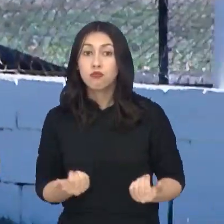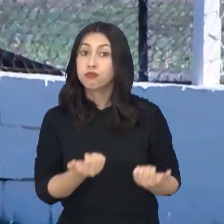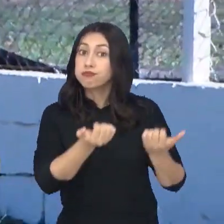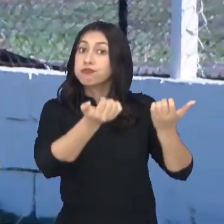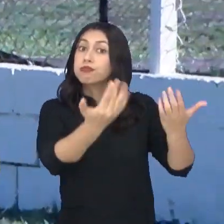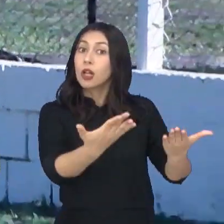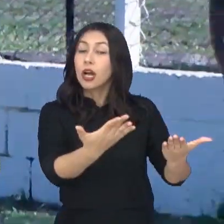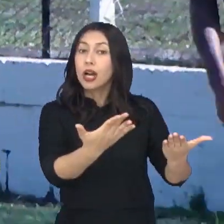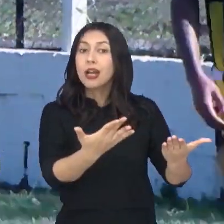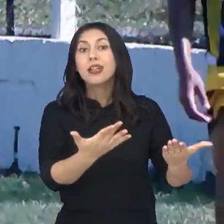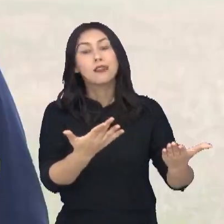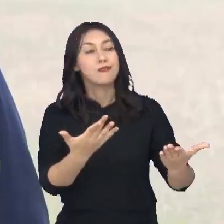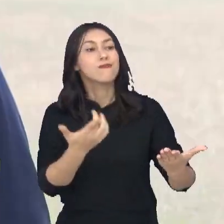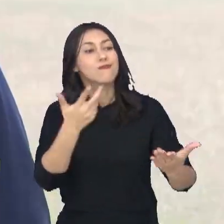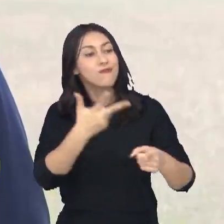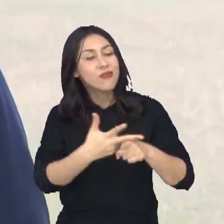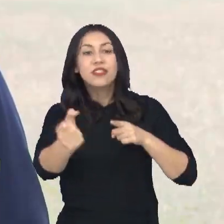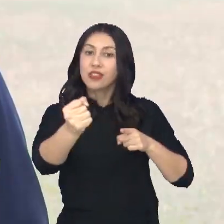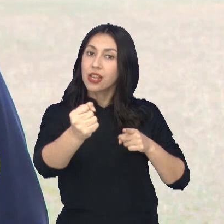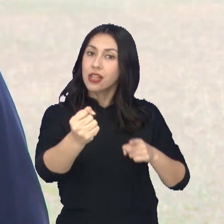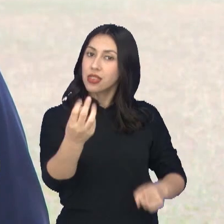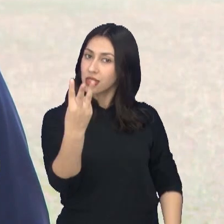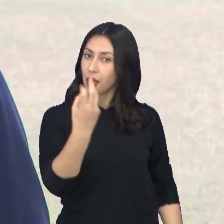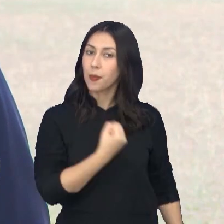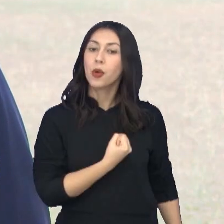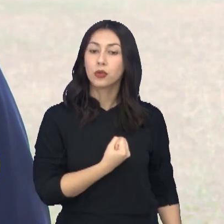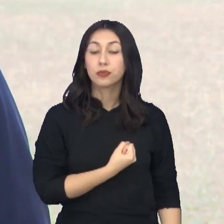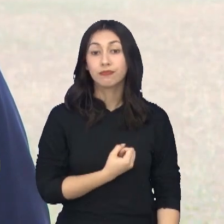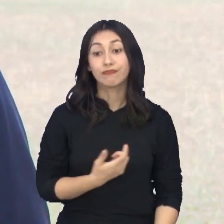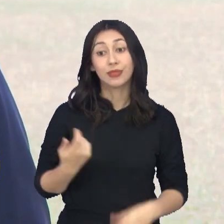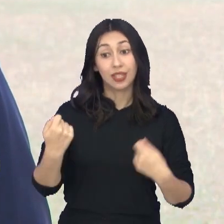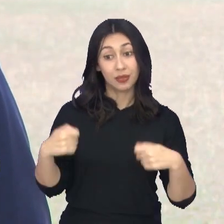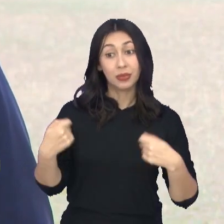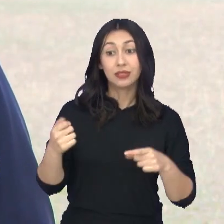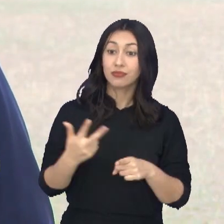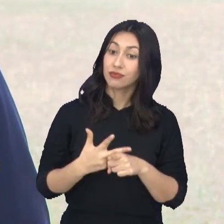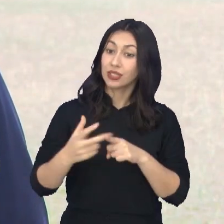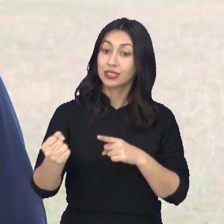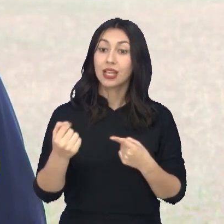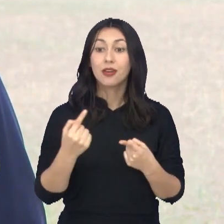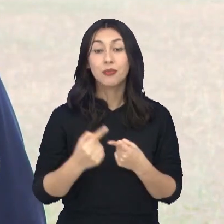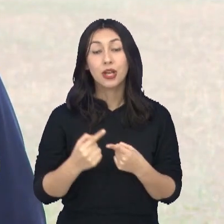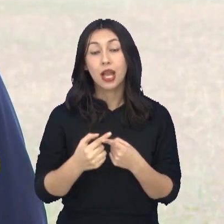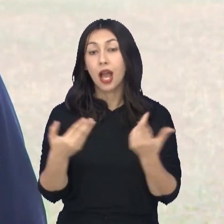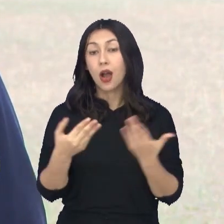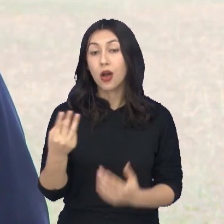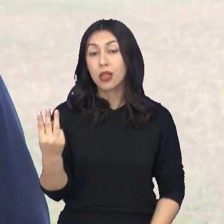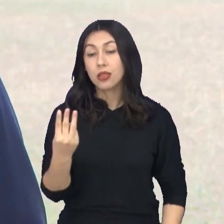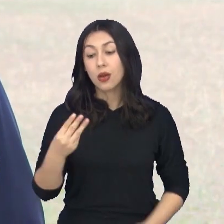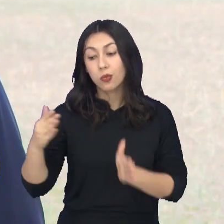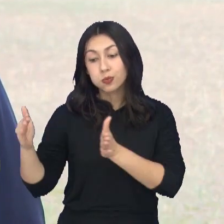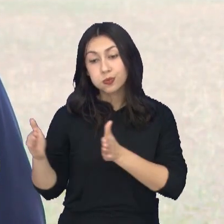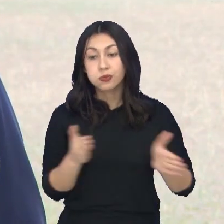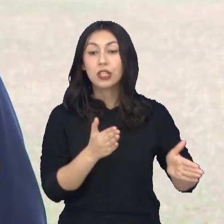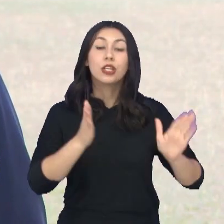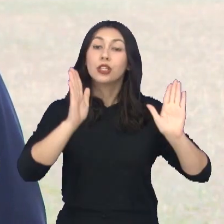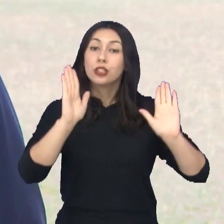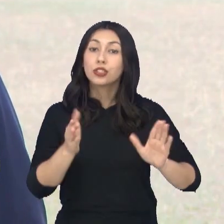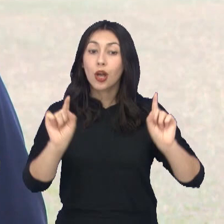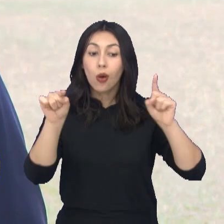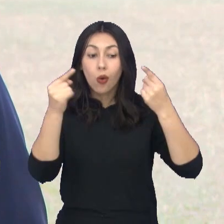Alayon com os três pontos. Precisamos ganhar a partida, né? Afinal de contas, nessa terceira fase agora, nós tivemos três